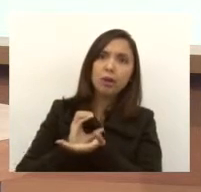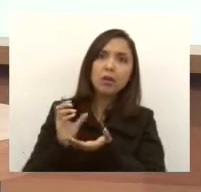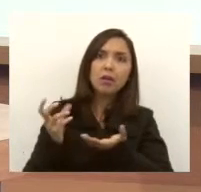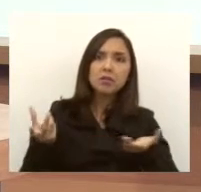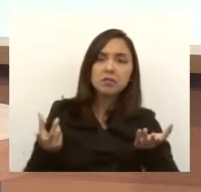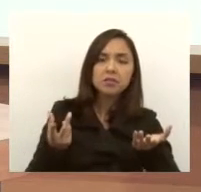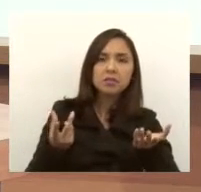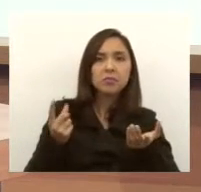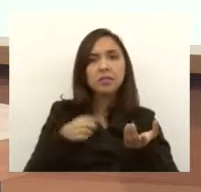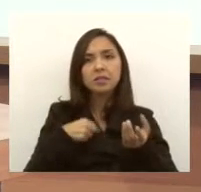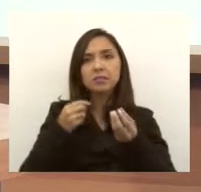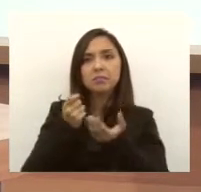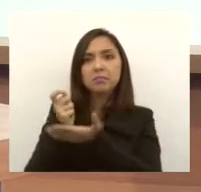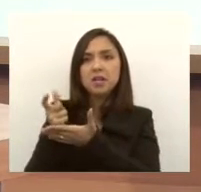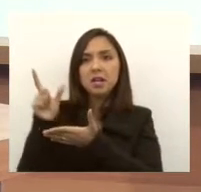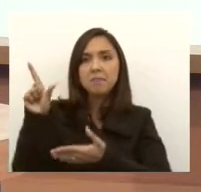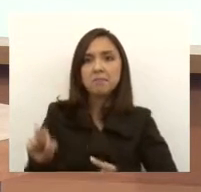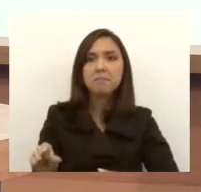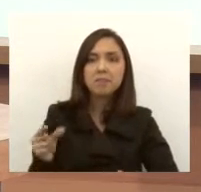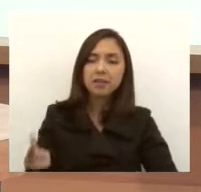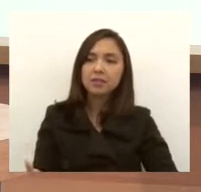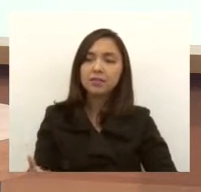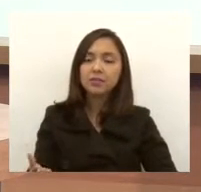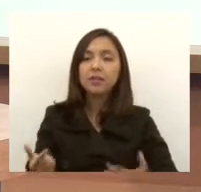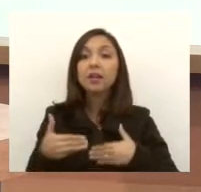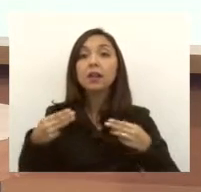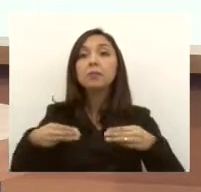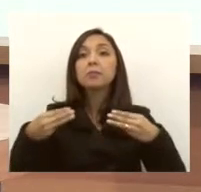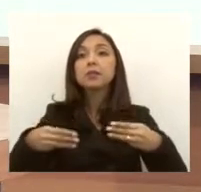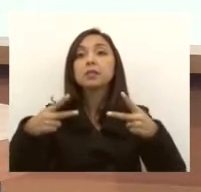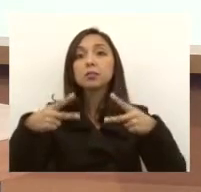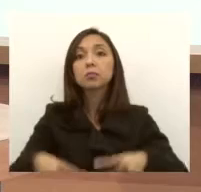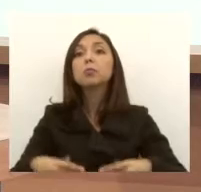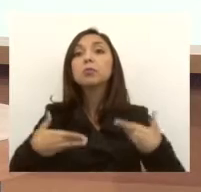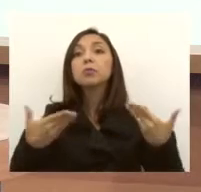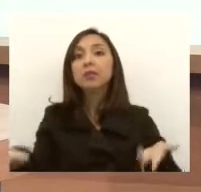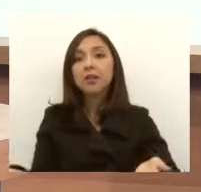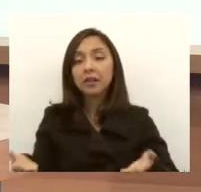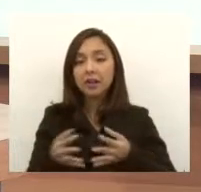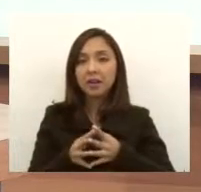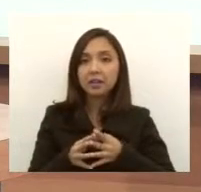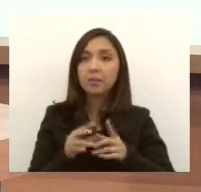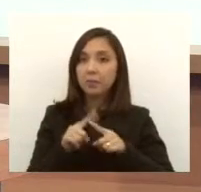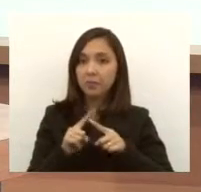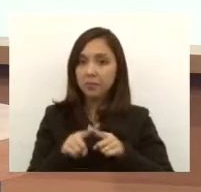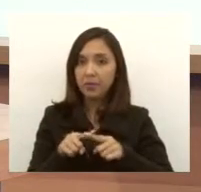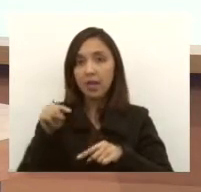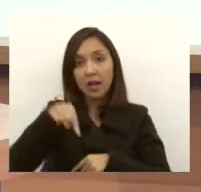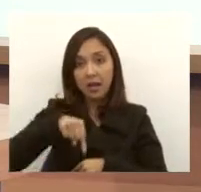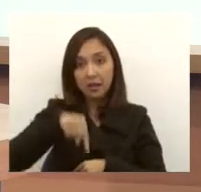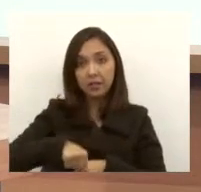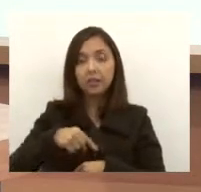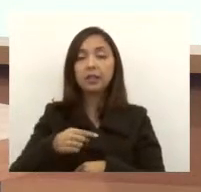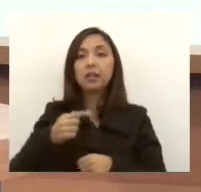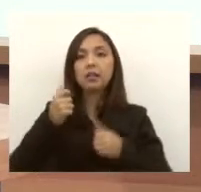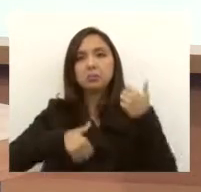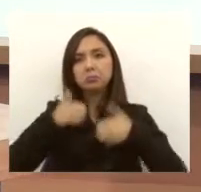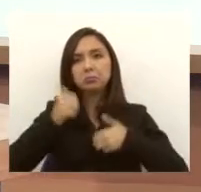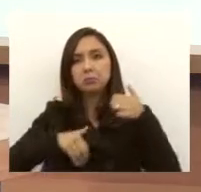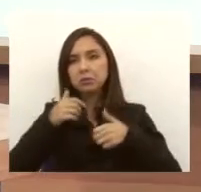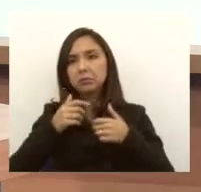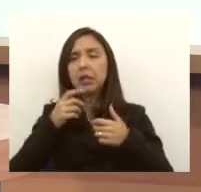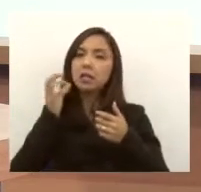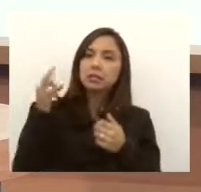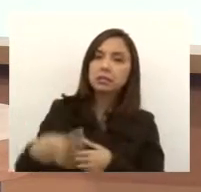vale. Eu gostaria de saber onde é que está o Ministério Público dessa cidade. Porque para vir aqui falar que não, tem coisa que não